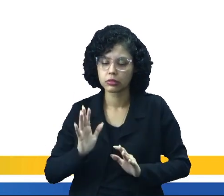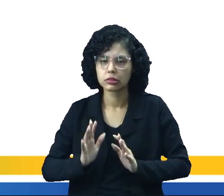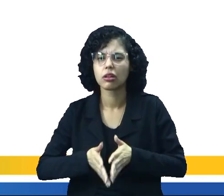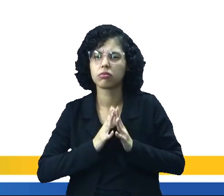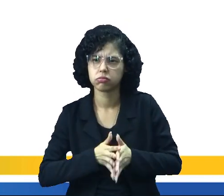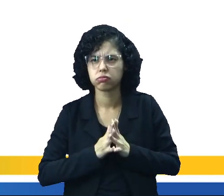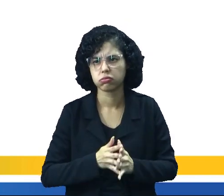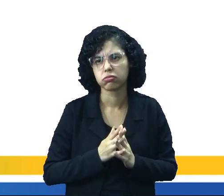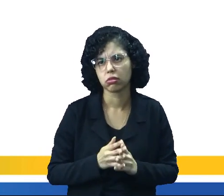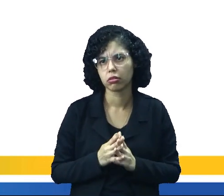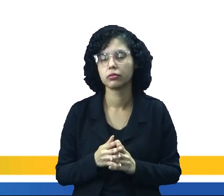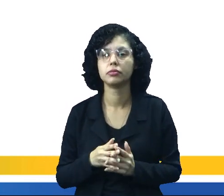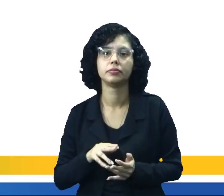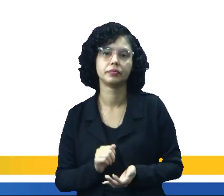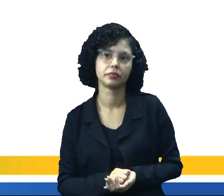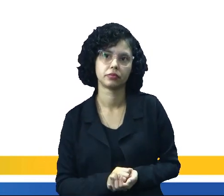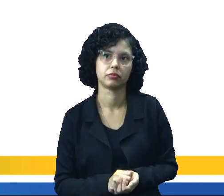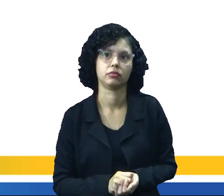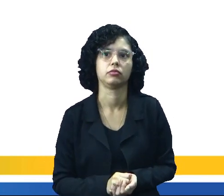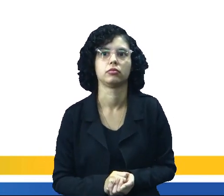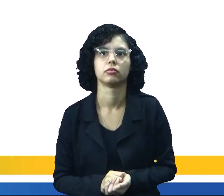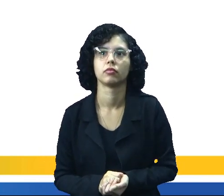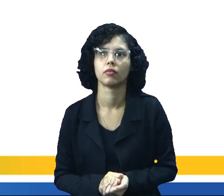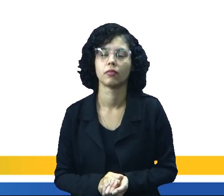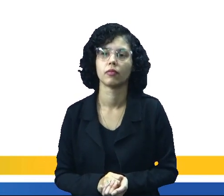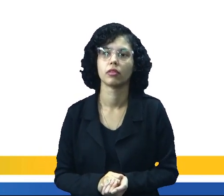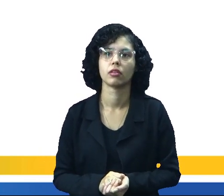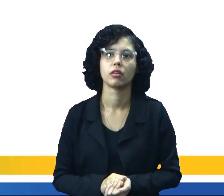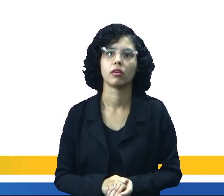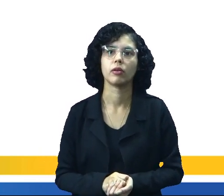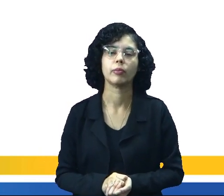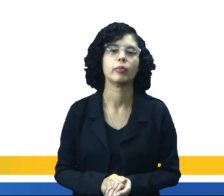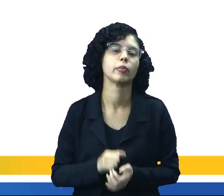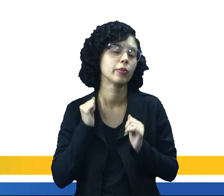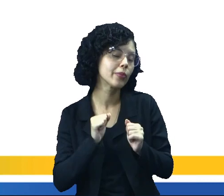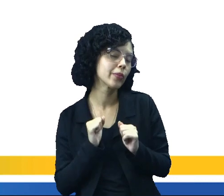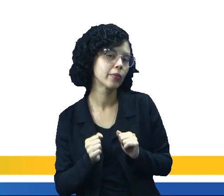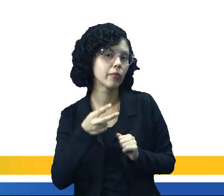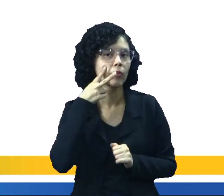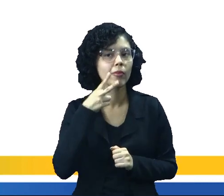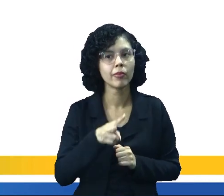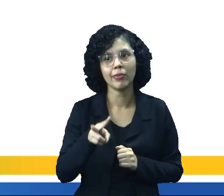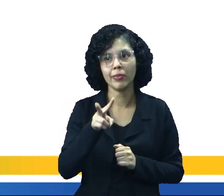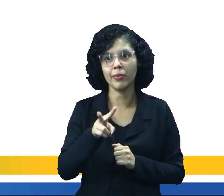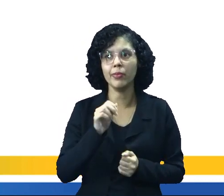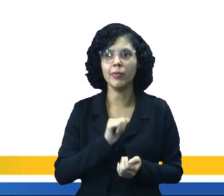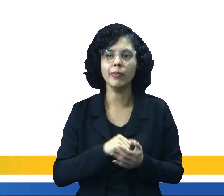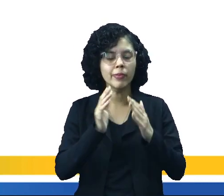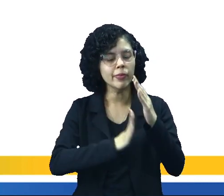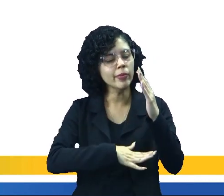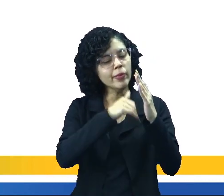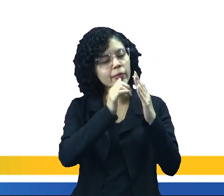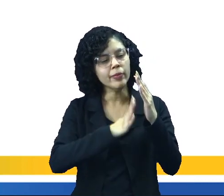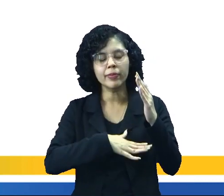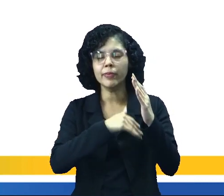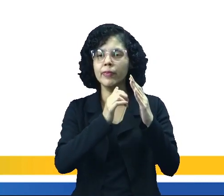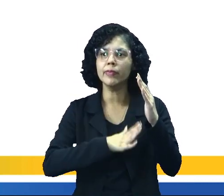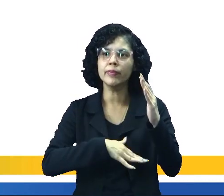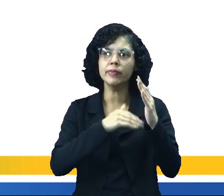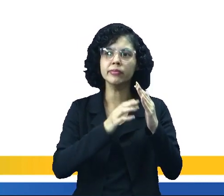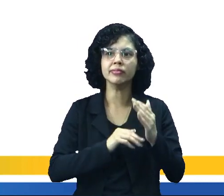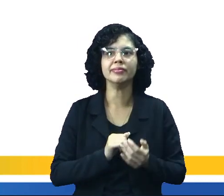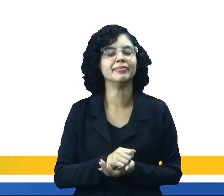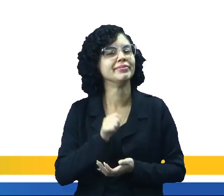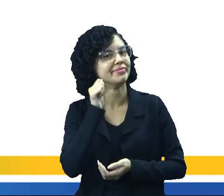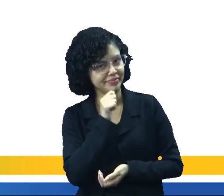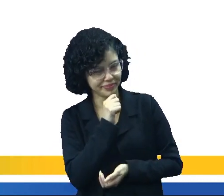confuso, né? E, através disso, nós podemos observar na imagem, no quadro, na pintura,